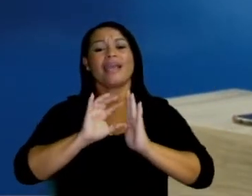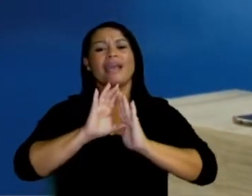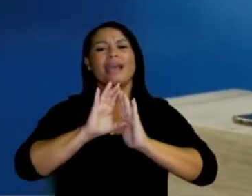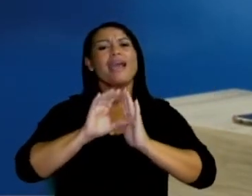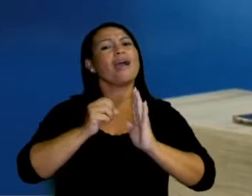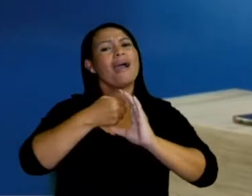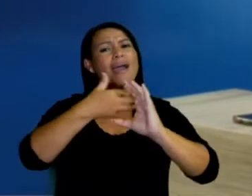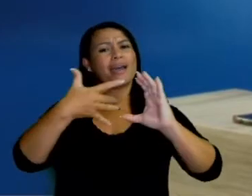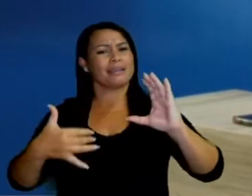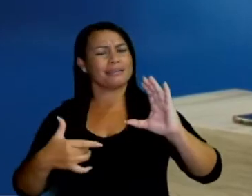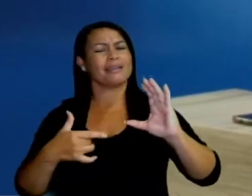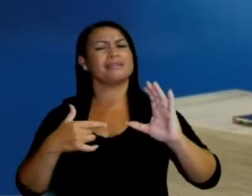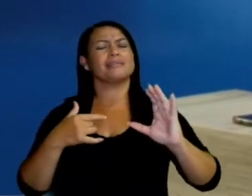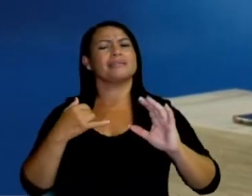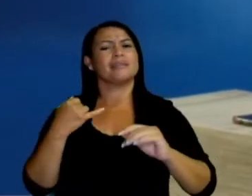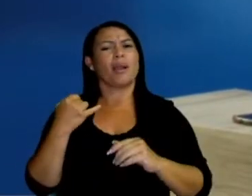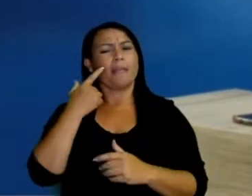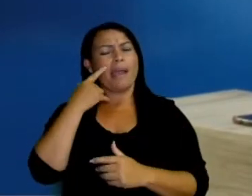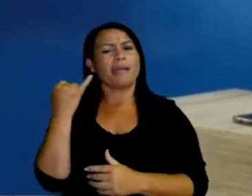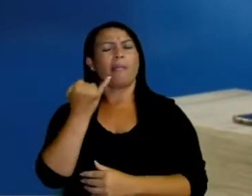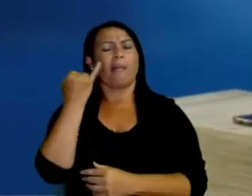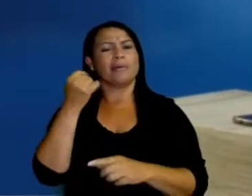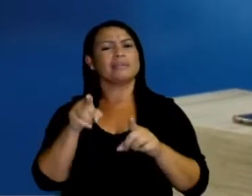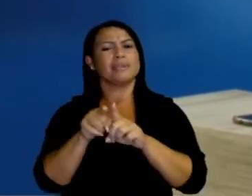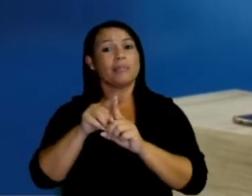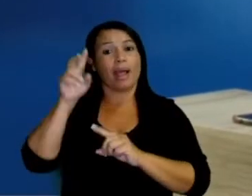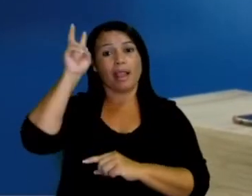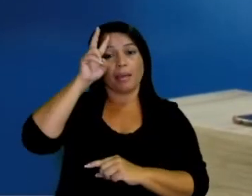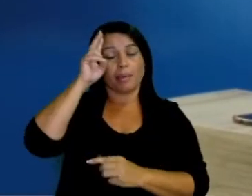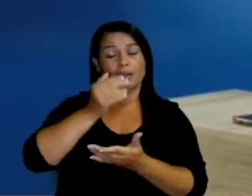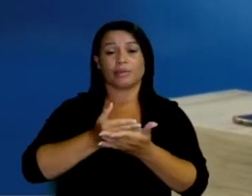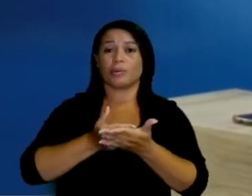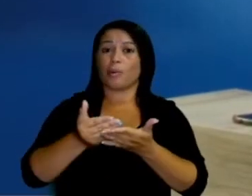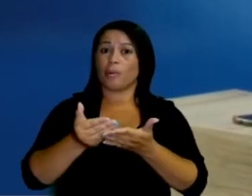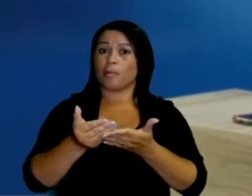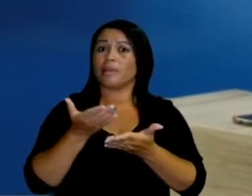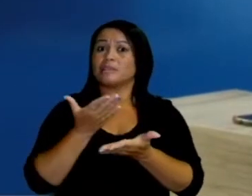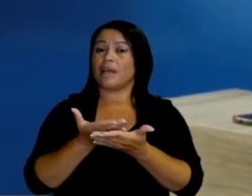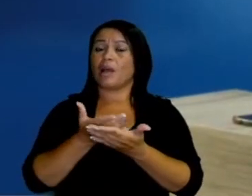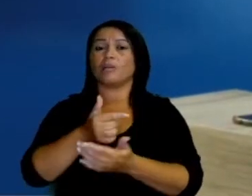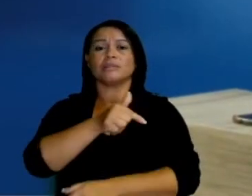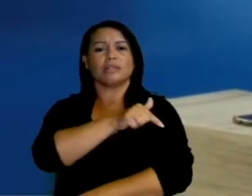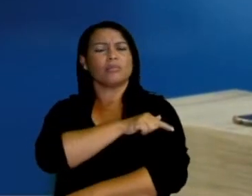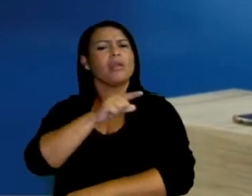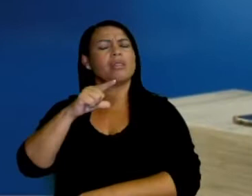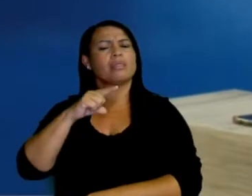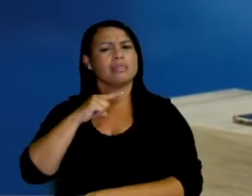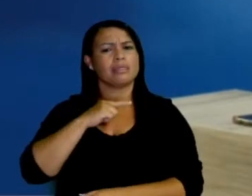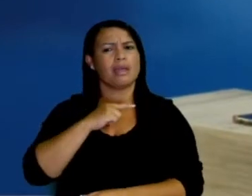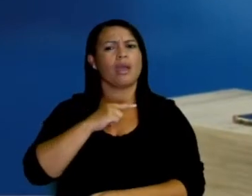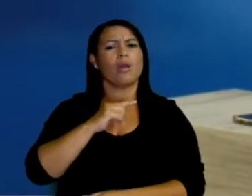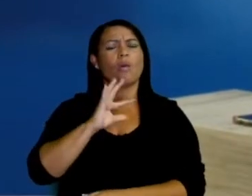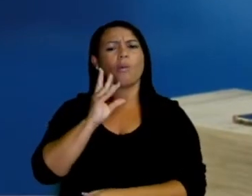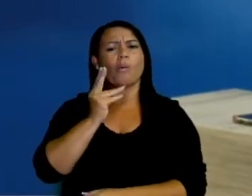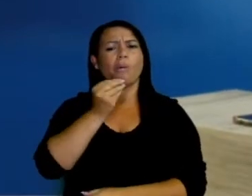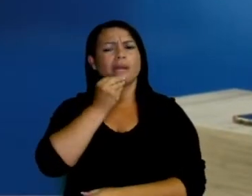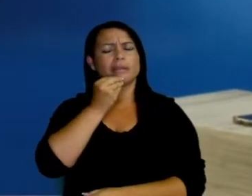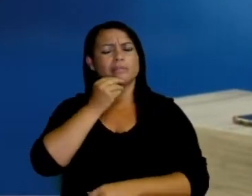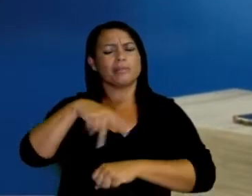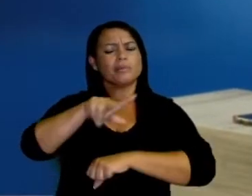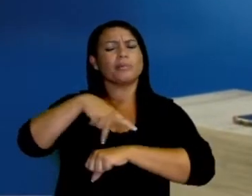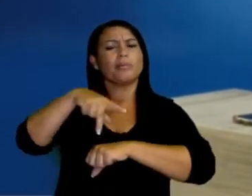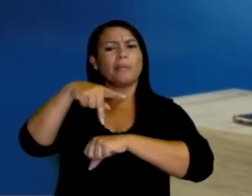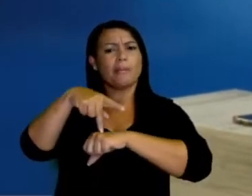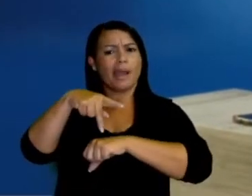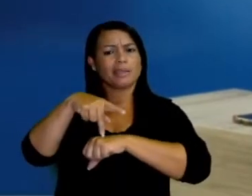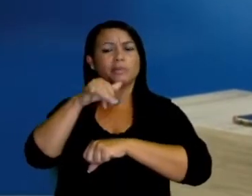gente vai ver aqui hoje. Lembra, é importante para o início dessas aulas do 7º ano a gente ter uma noção, né, do que é o nosso país, seja no